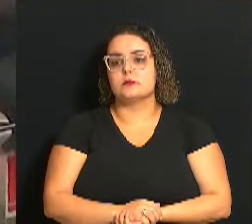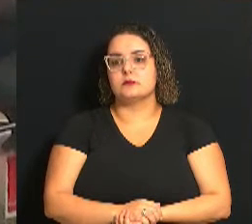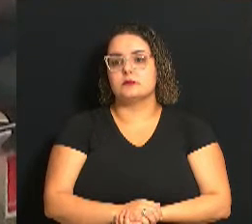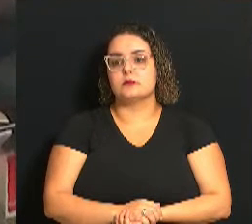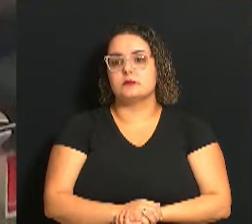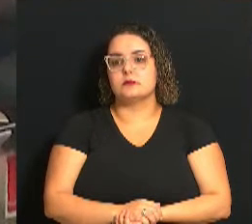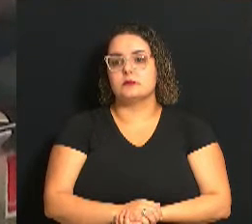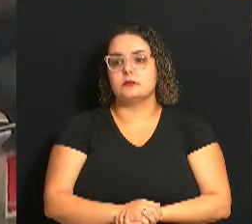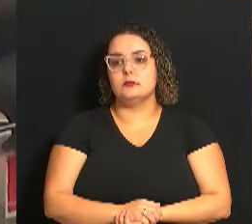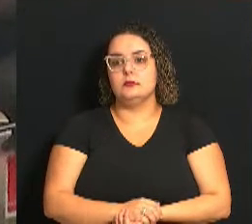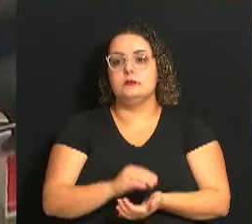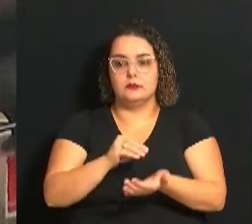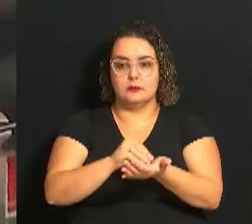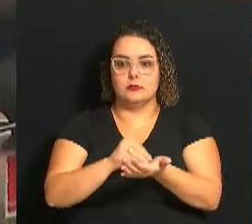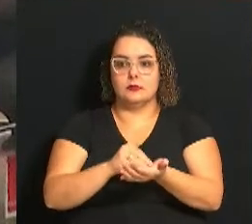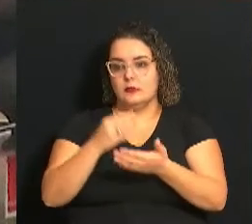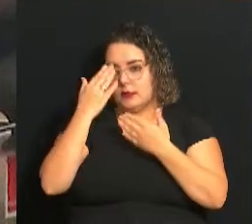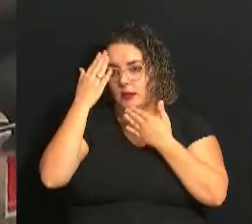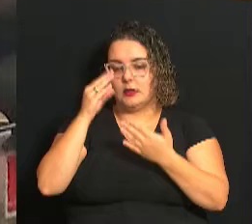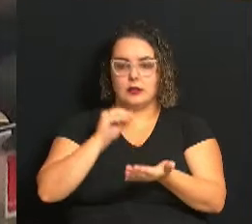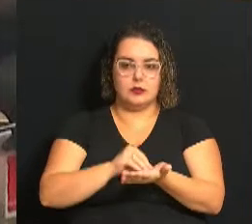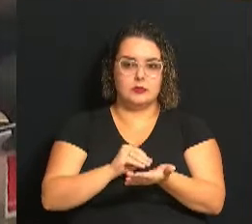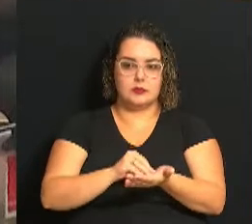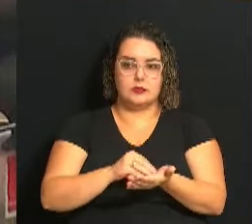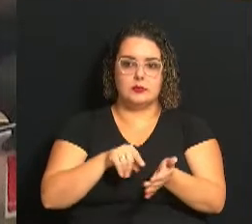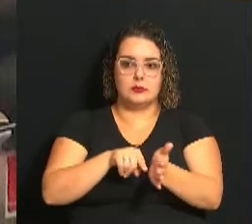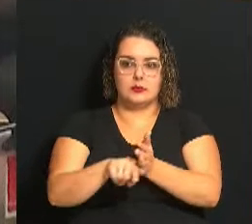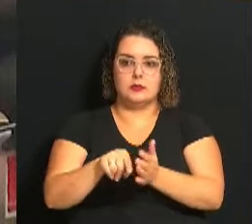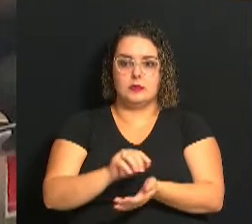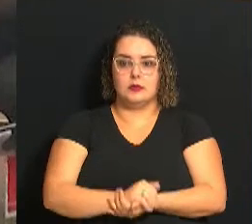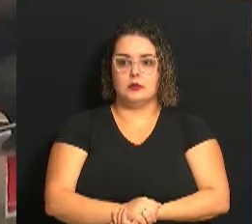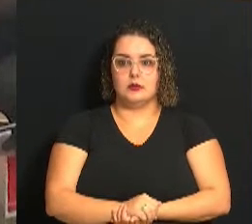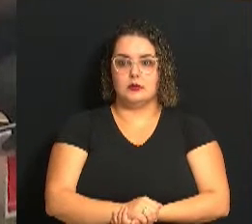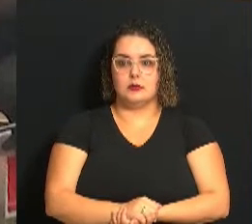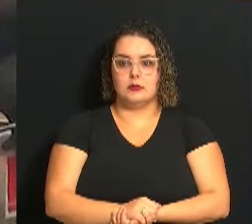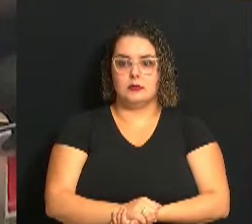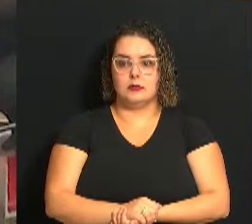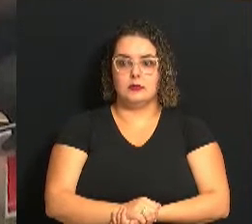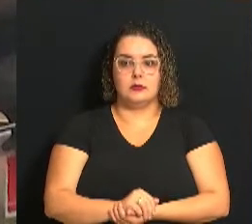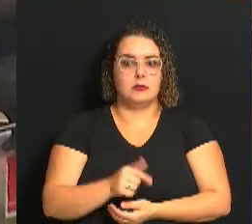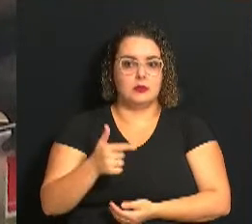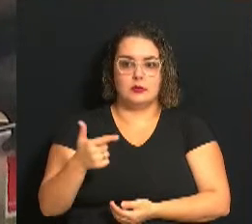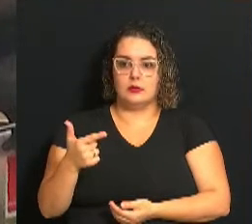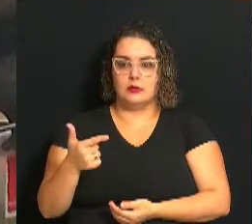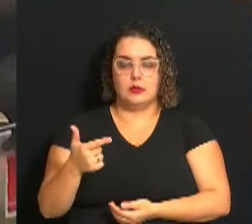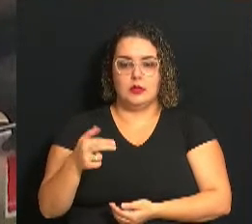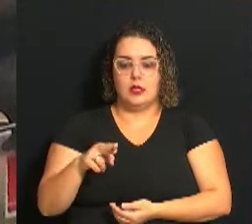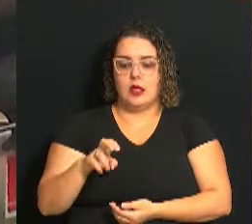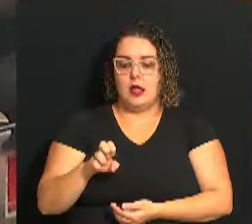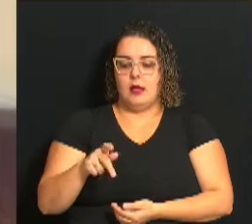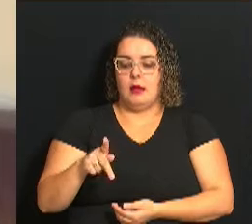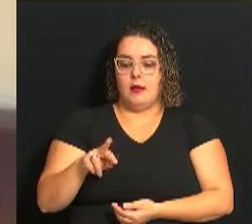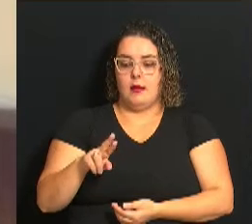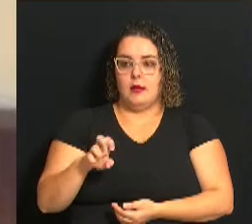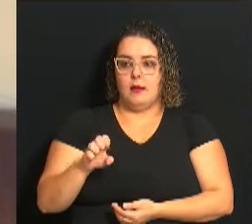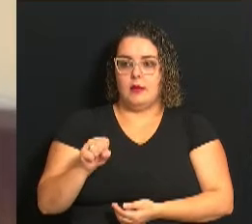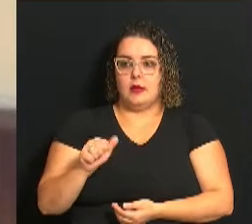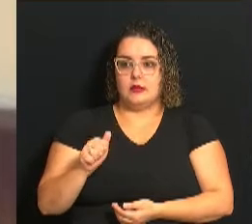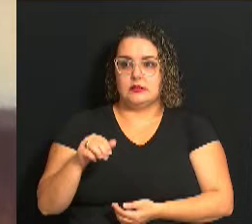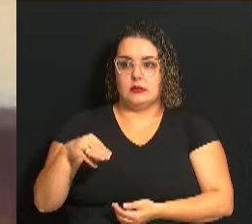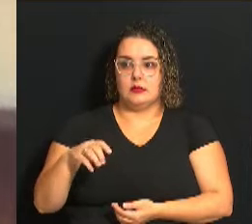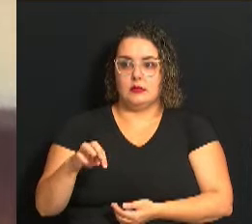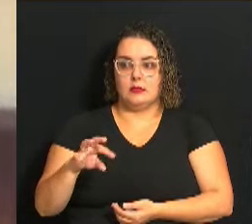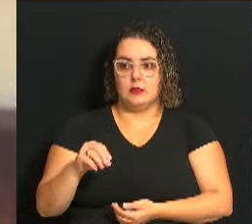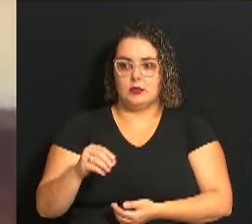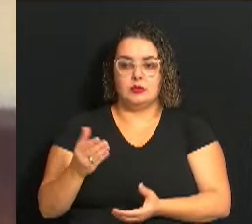Sim, obrigado. E a última pergunta não tem represamento de processo lá com a gente. Chegaram 2 processos na semana passada que ainda não